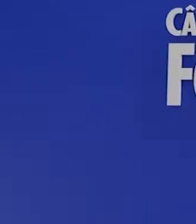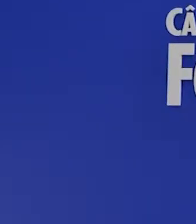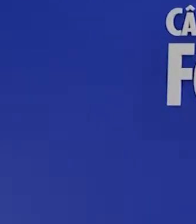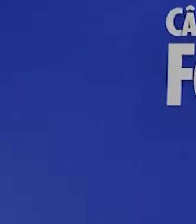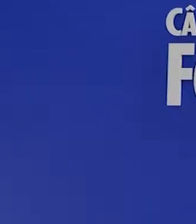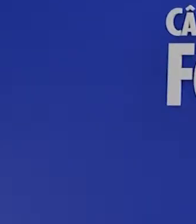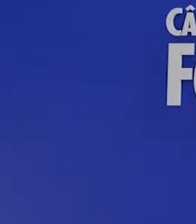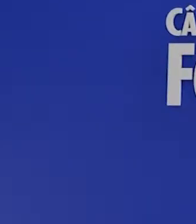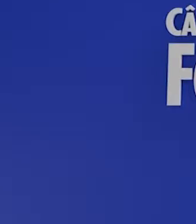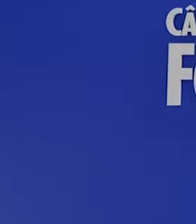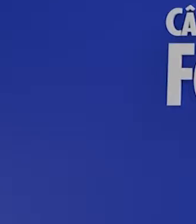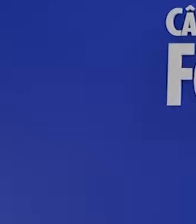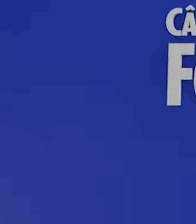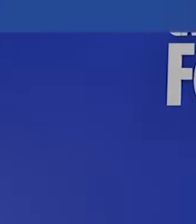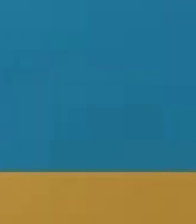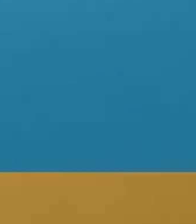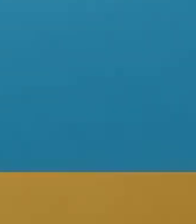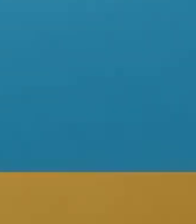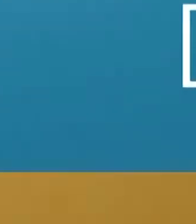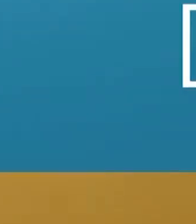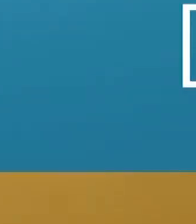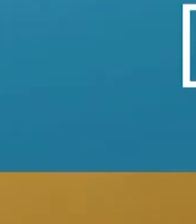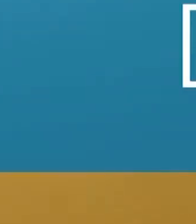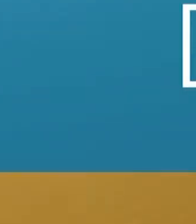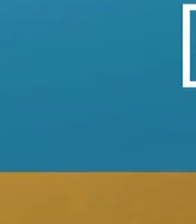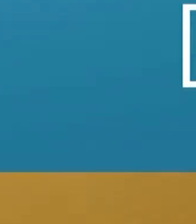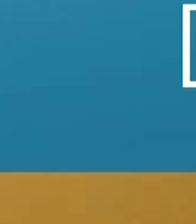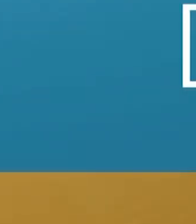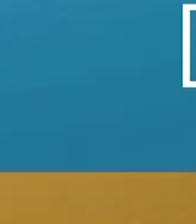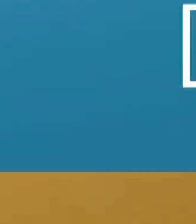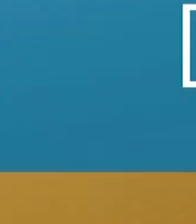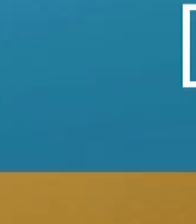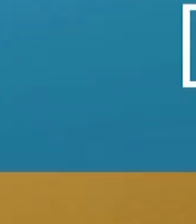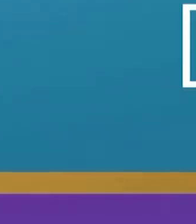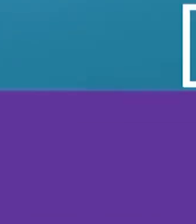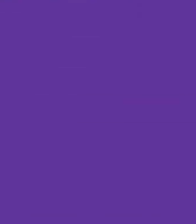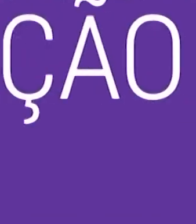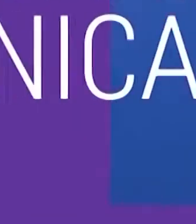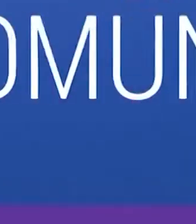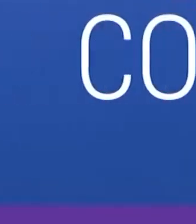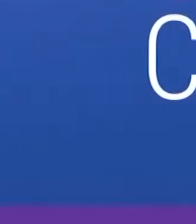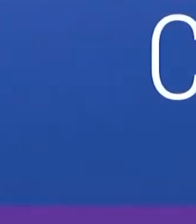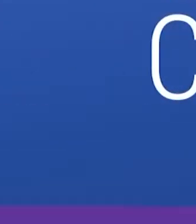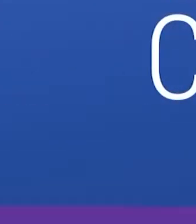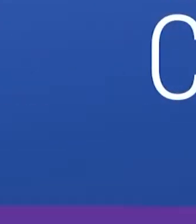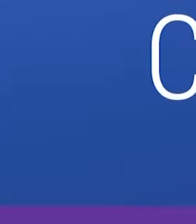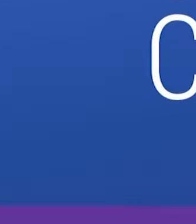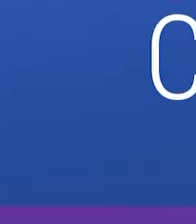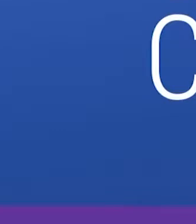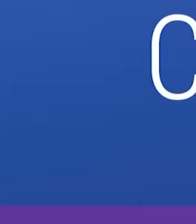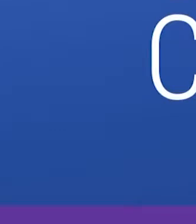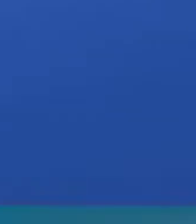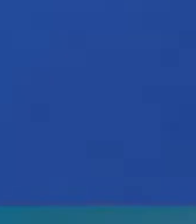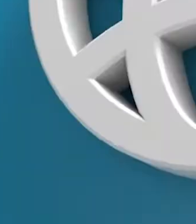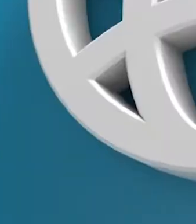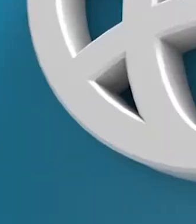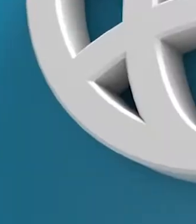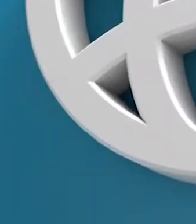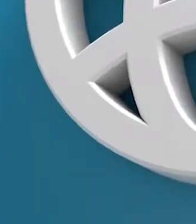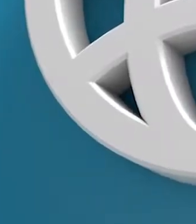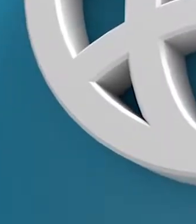imprensa. Você prende por qualquer desconfiança, né, com a ideia da teoria